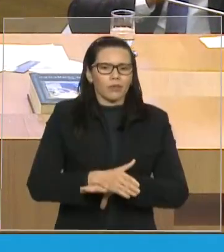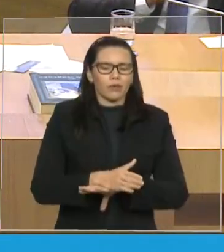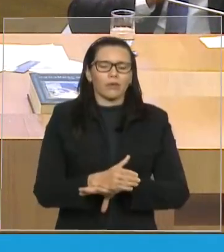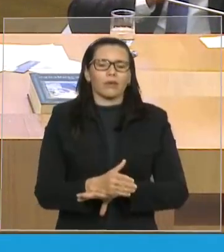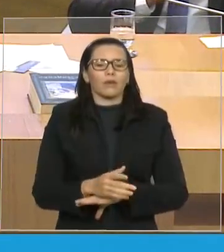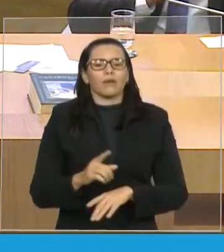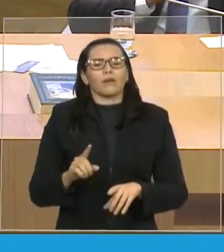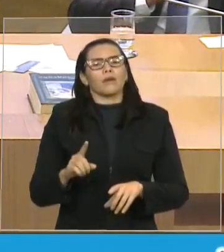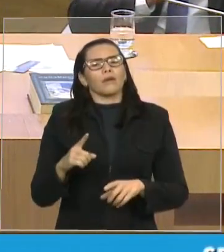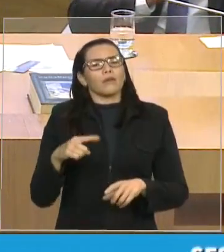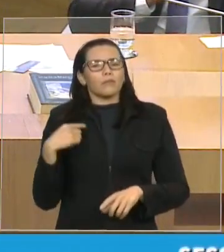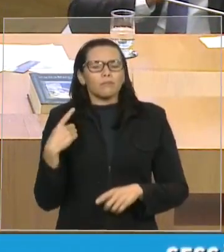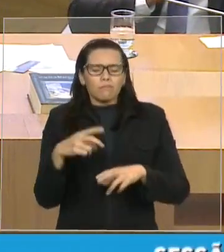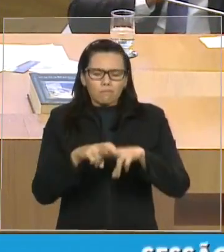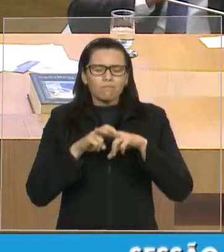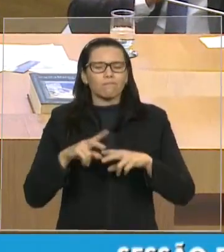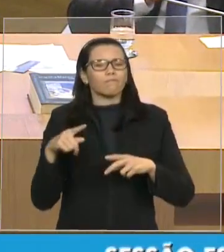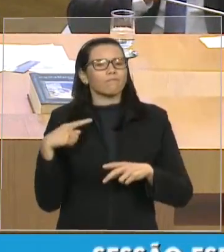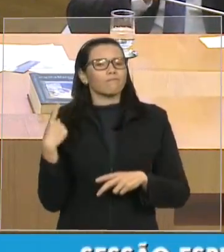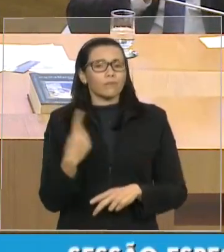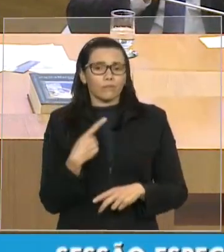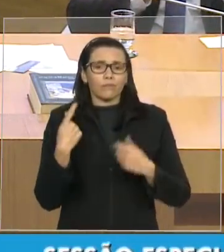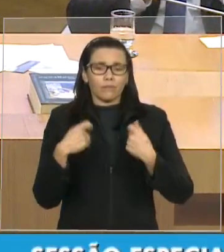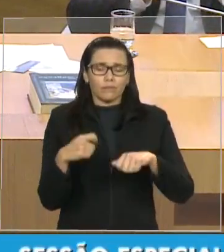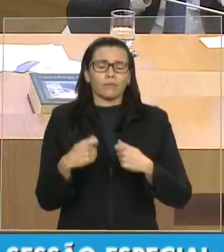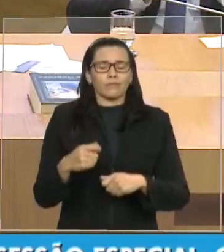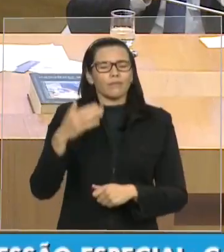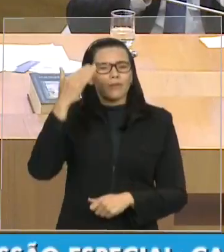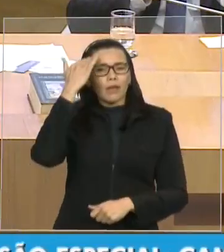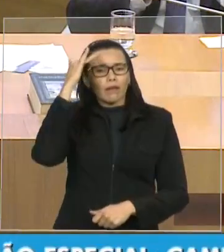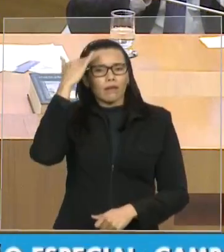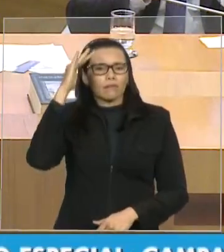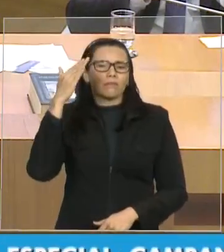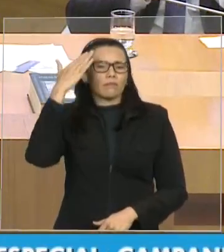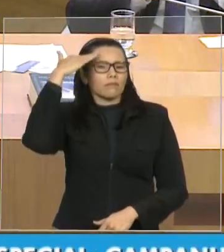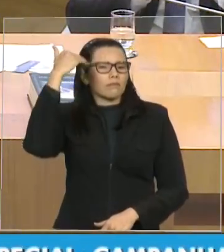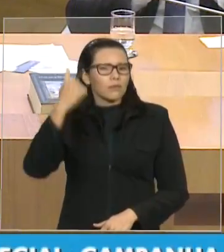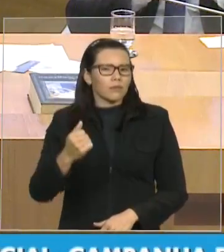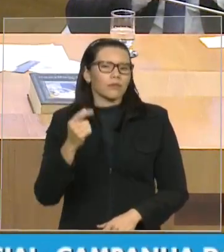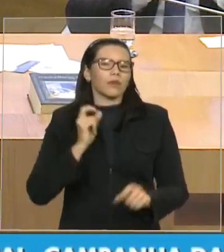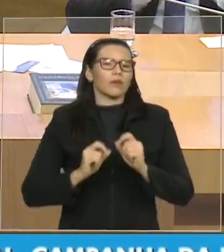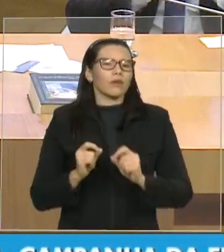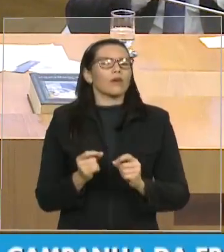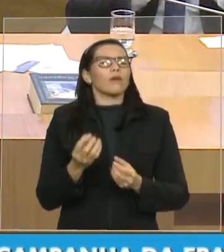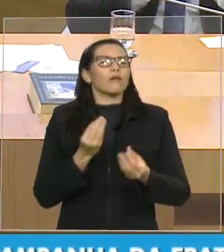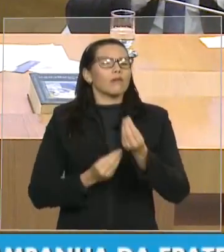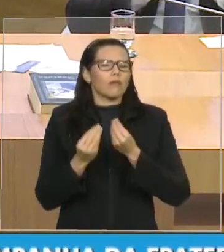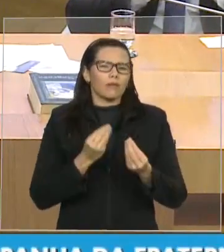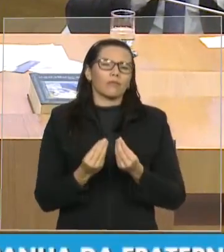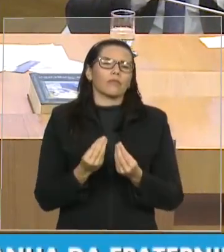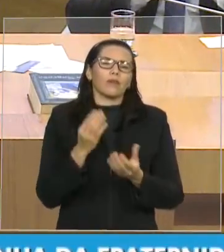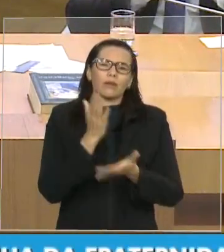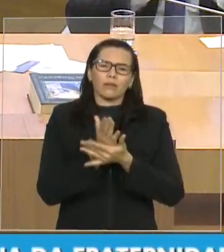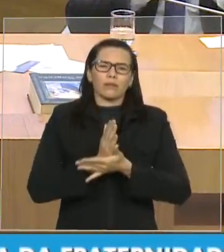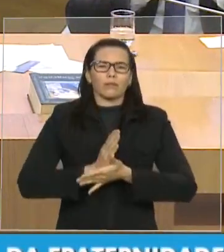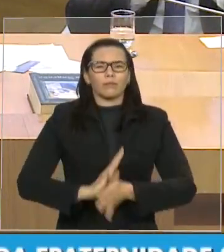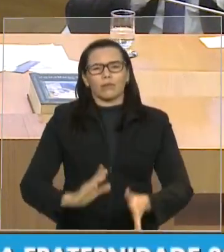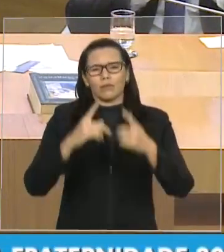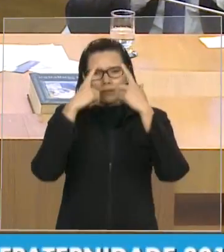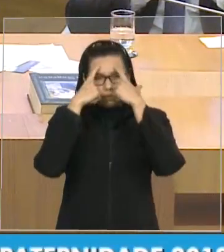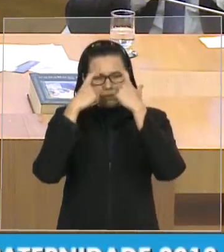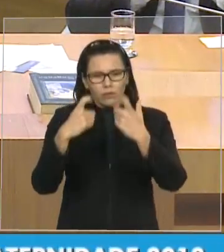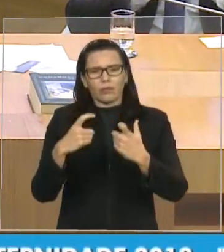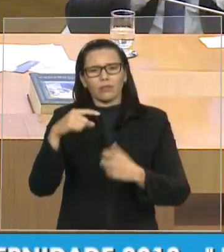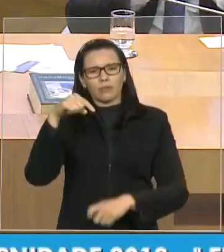dessa reflexão, buscar os caminhos da superação desse mal tão perverso que é a violência